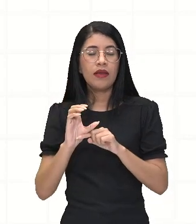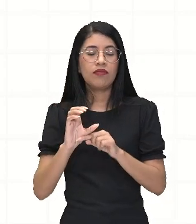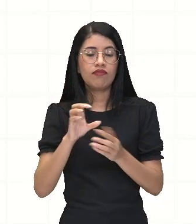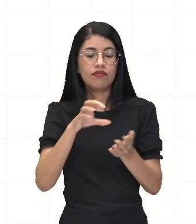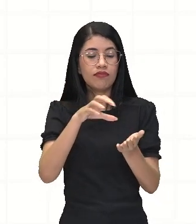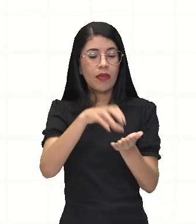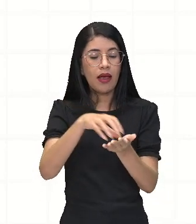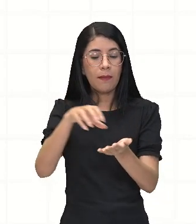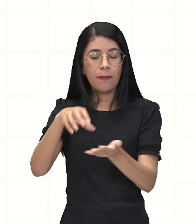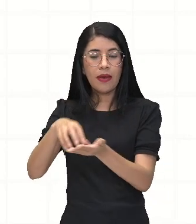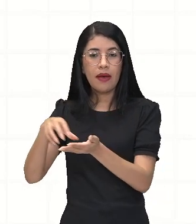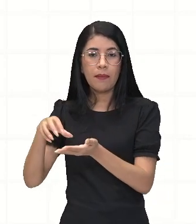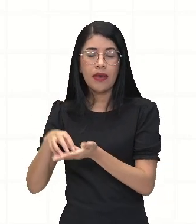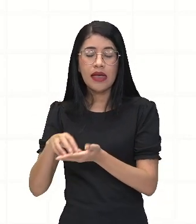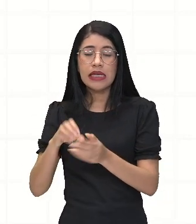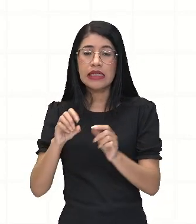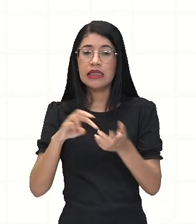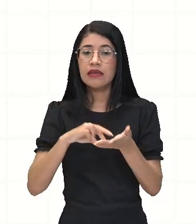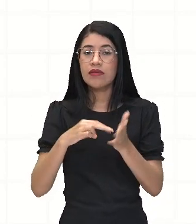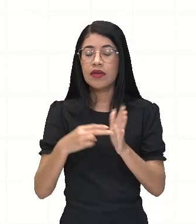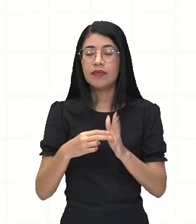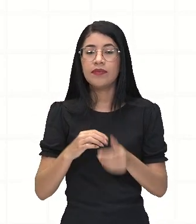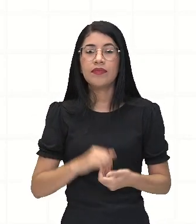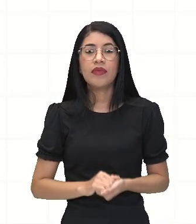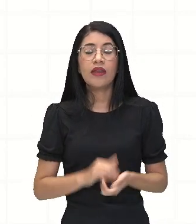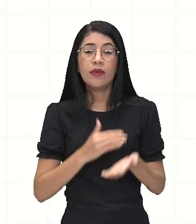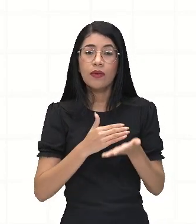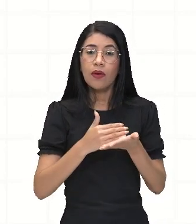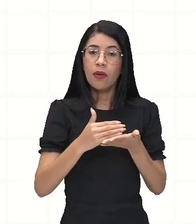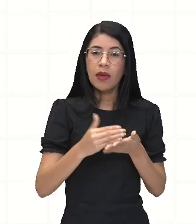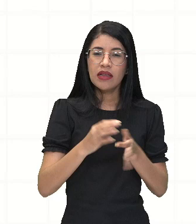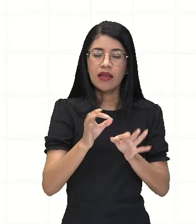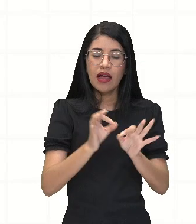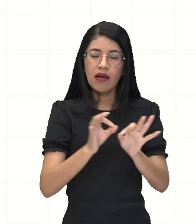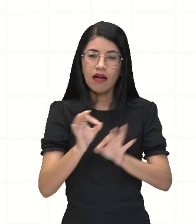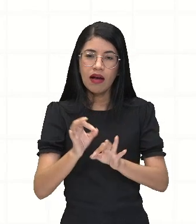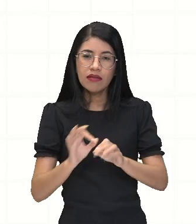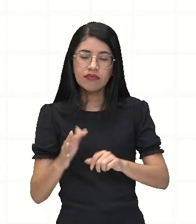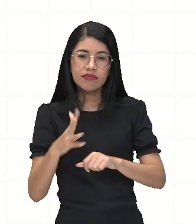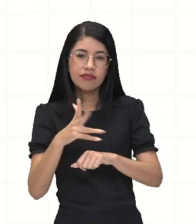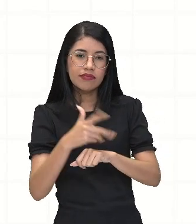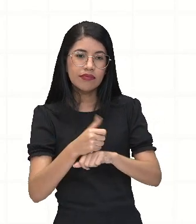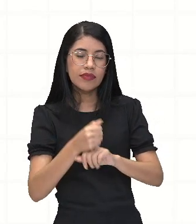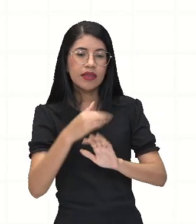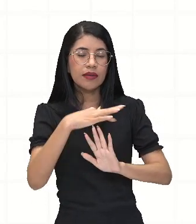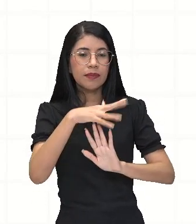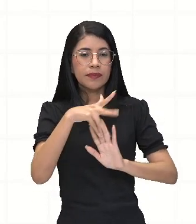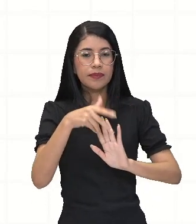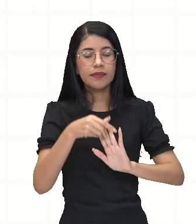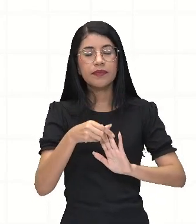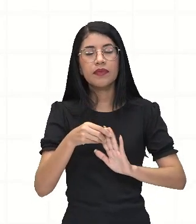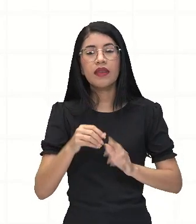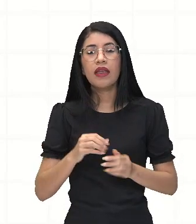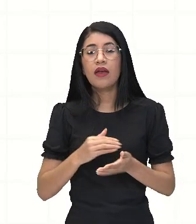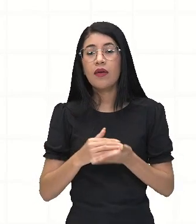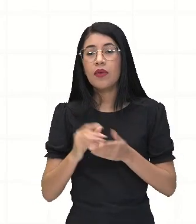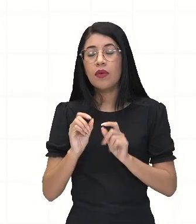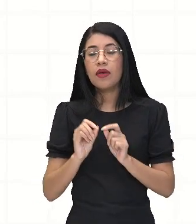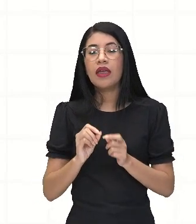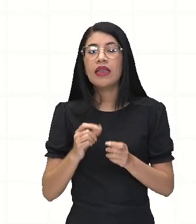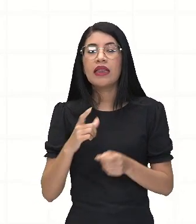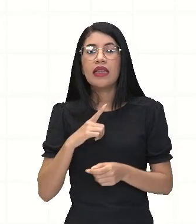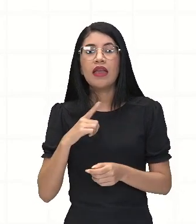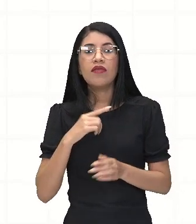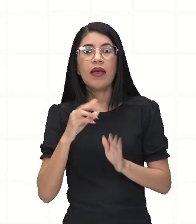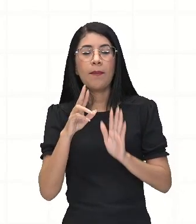é esse sistema? Então, nessa fase inicial do plano de colonização da Amazônia por Portugal, teve início sob os termos da